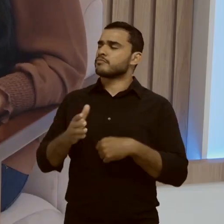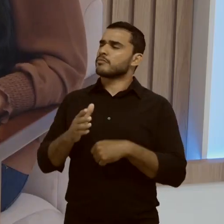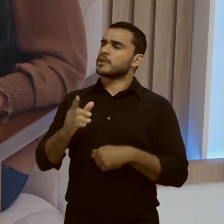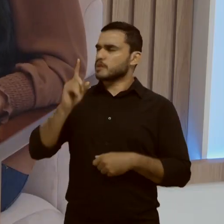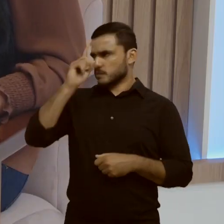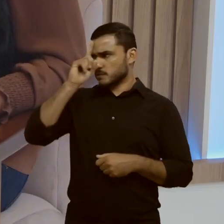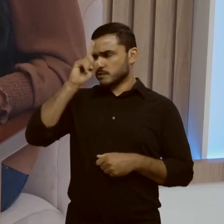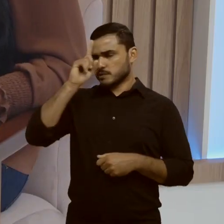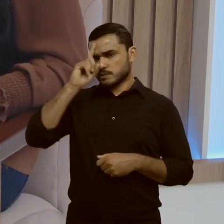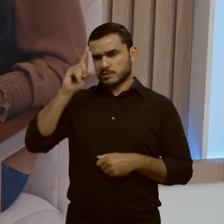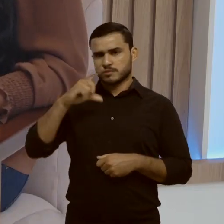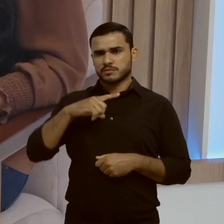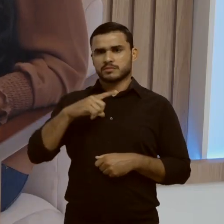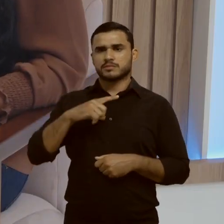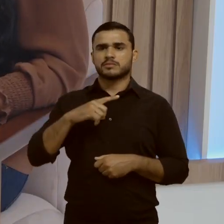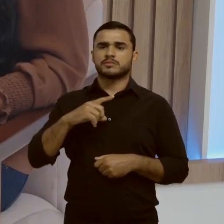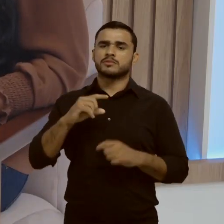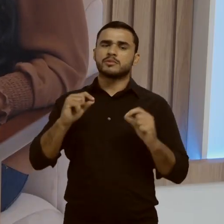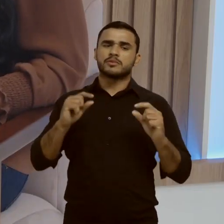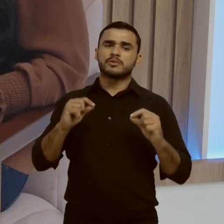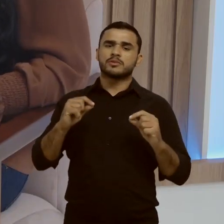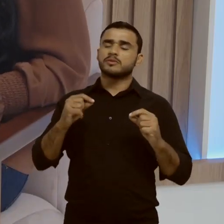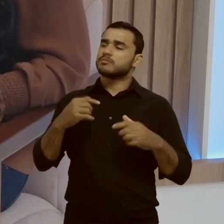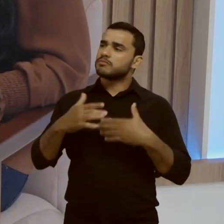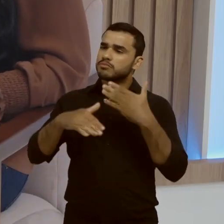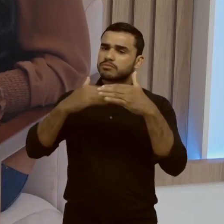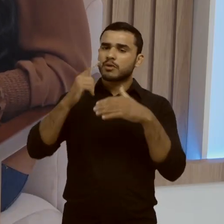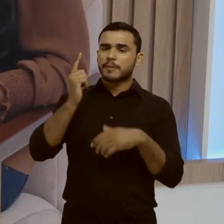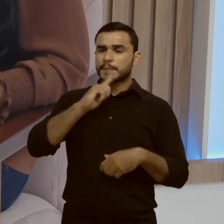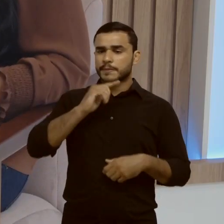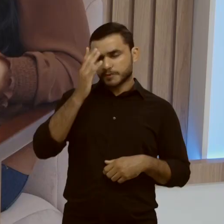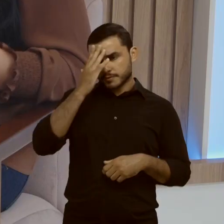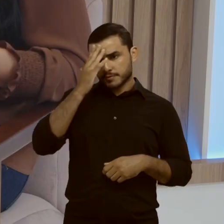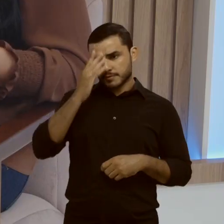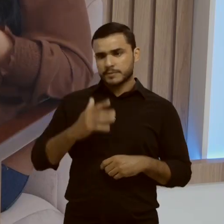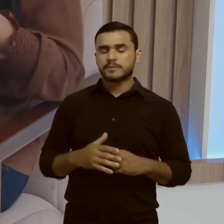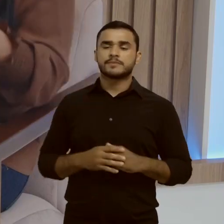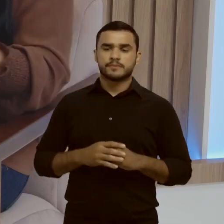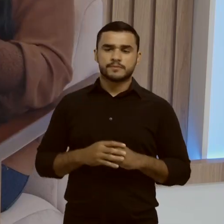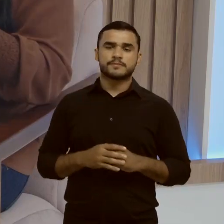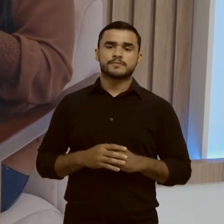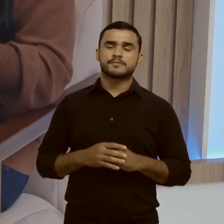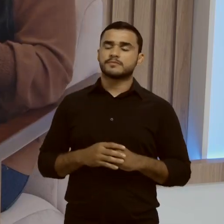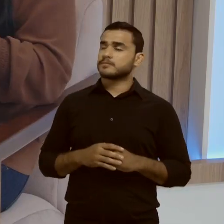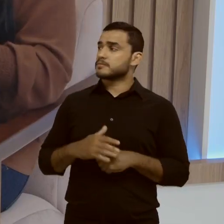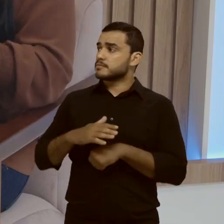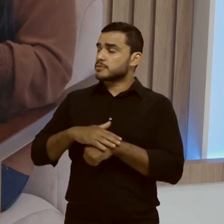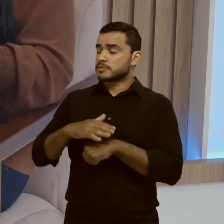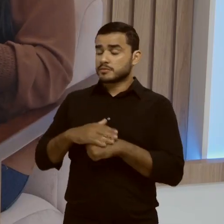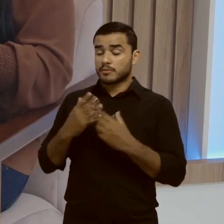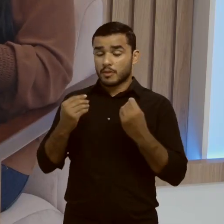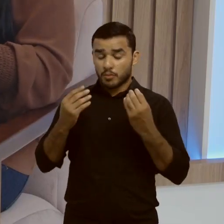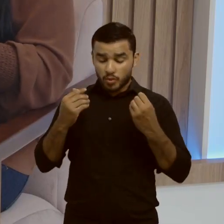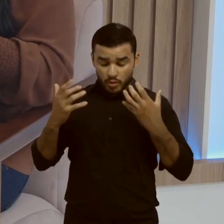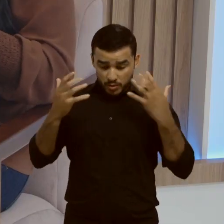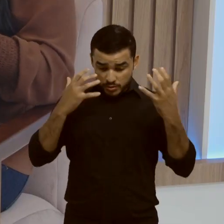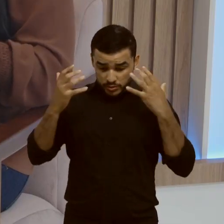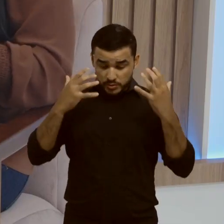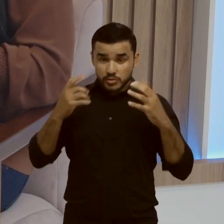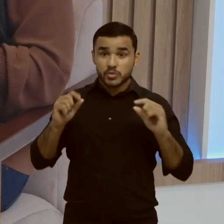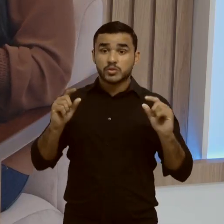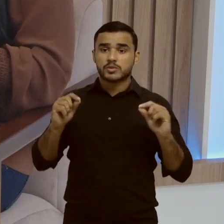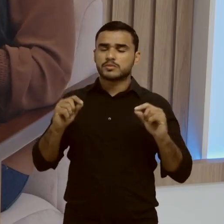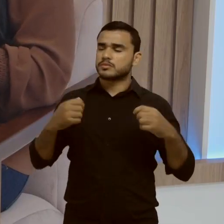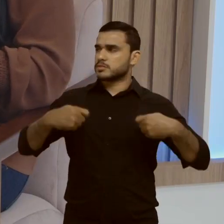dê um significado para a criança desenvolver essas habilidades, né? Como eu disse, diante da rotina muito atarefada dos pais, mas